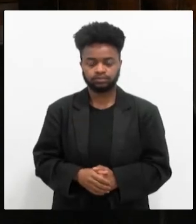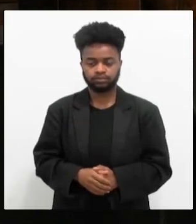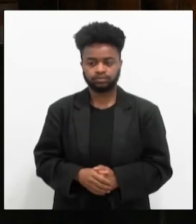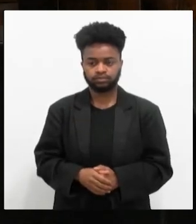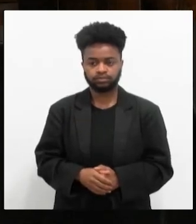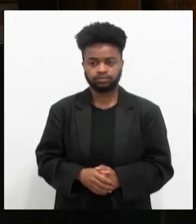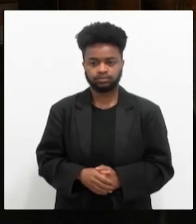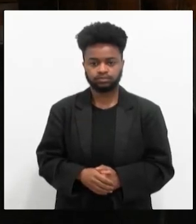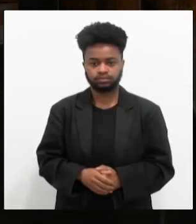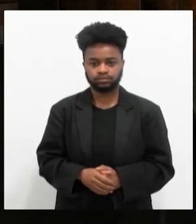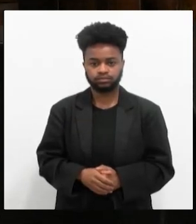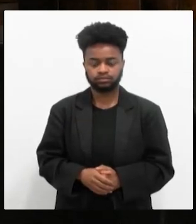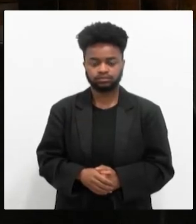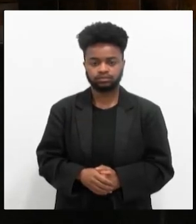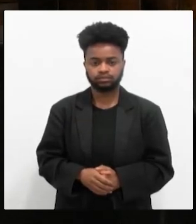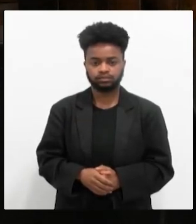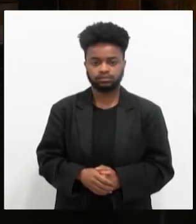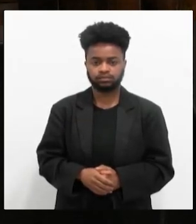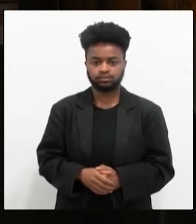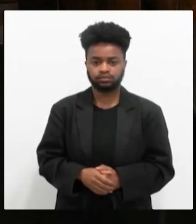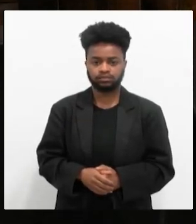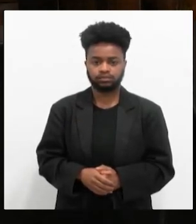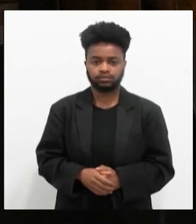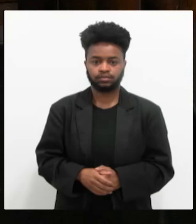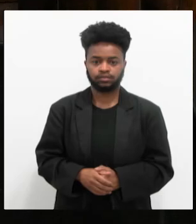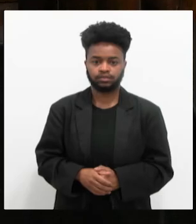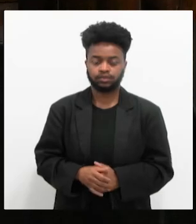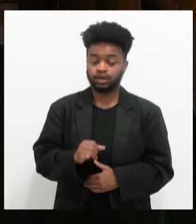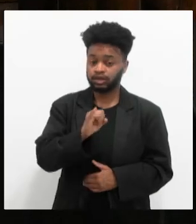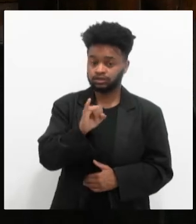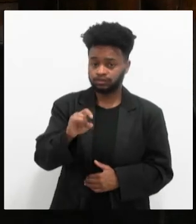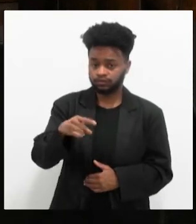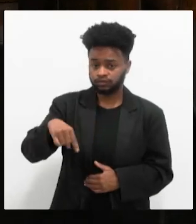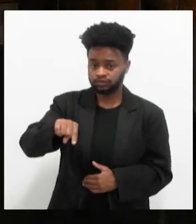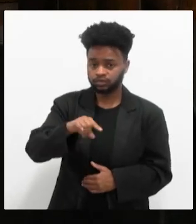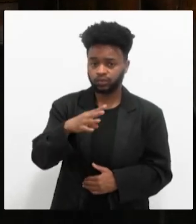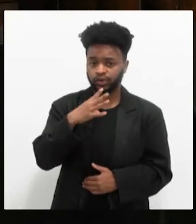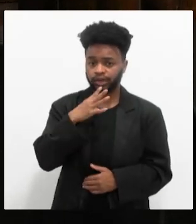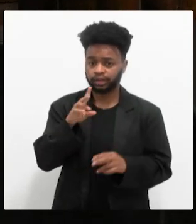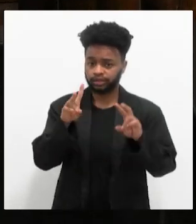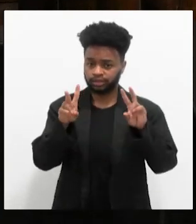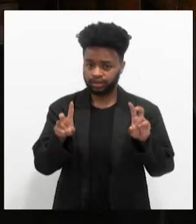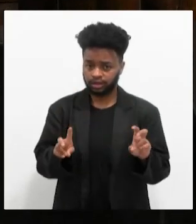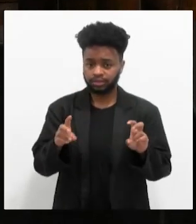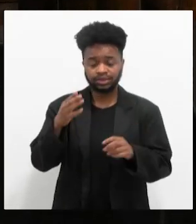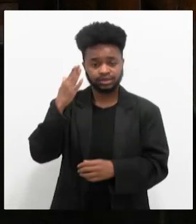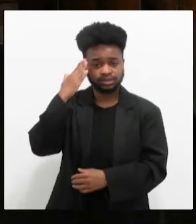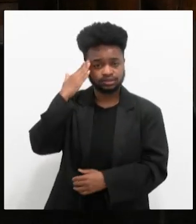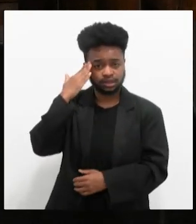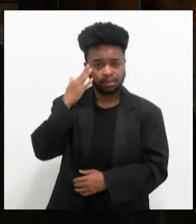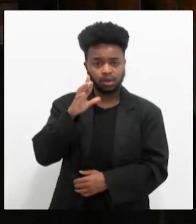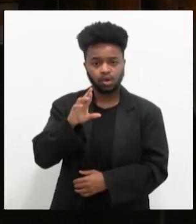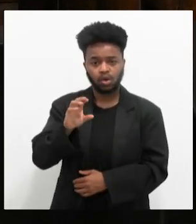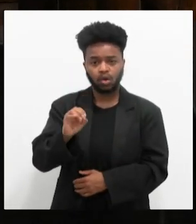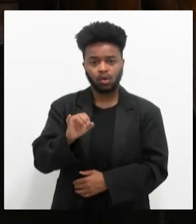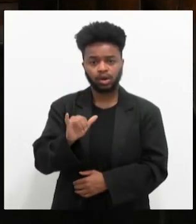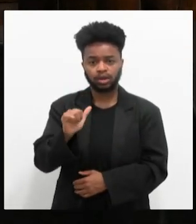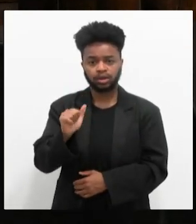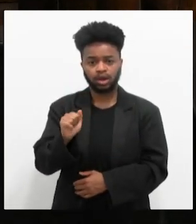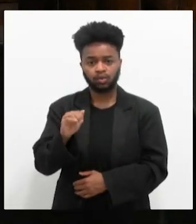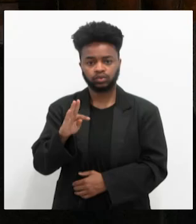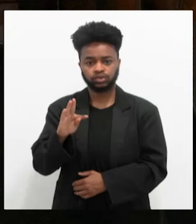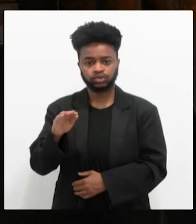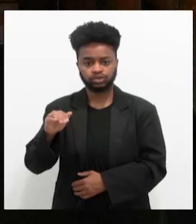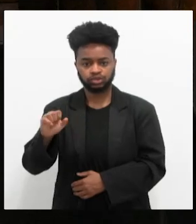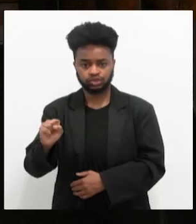Quem conhece o assunto sabe que os royalties são calculados em cima do